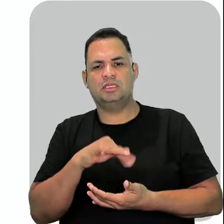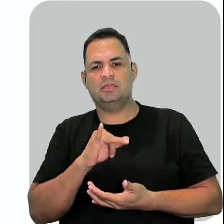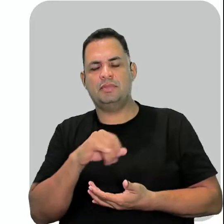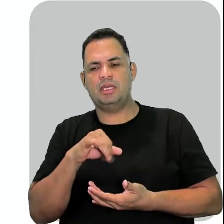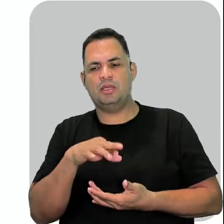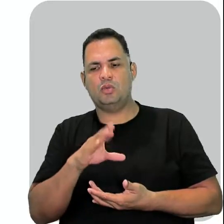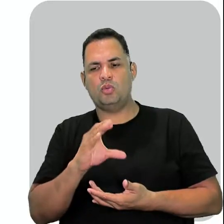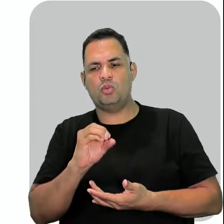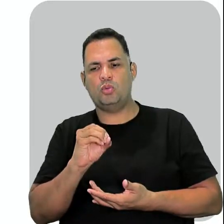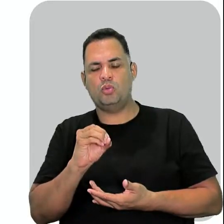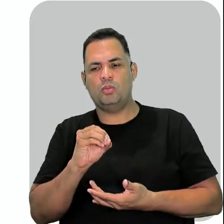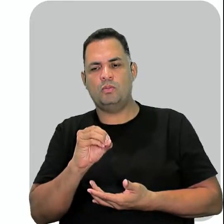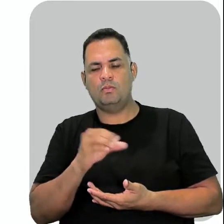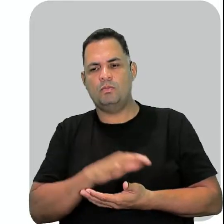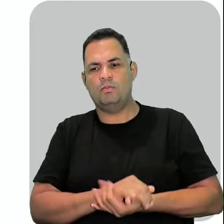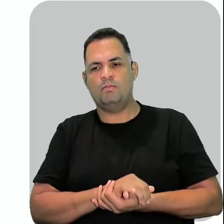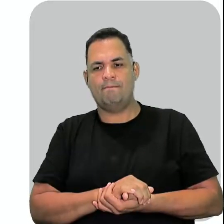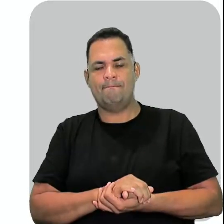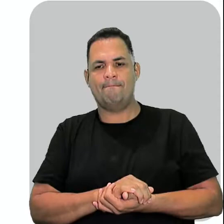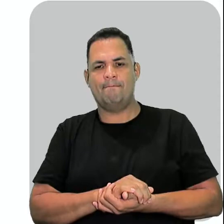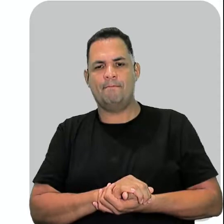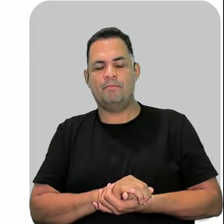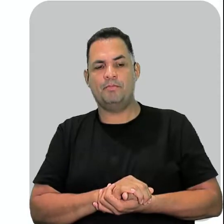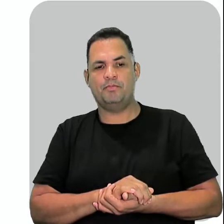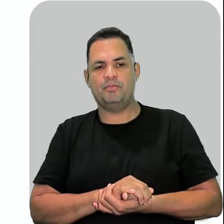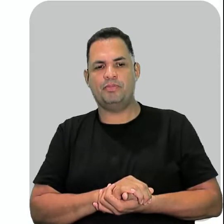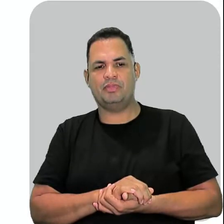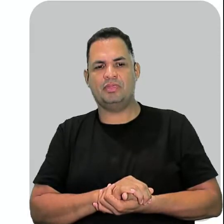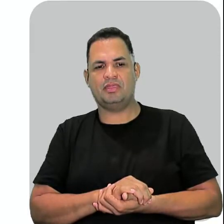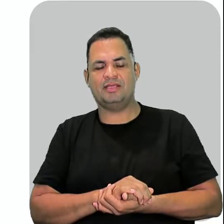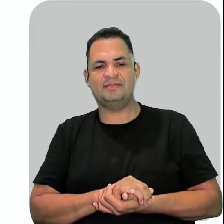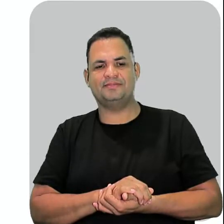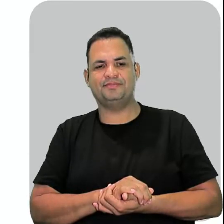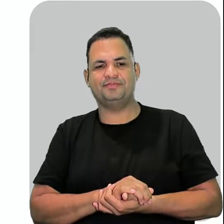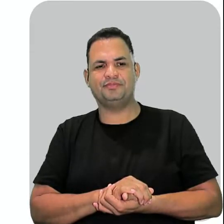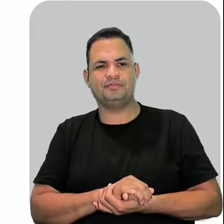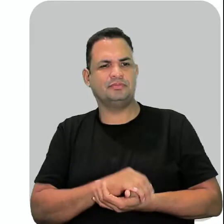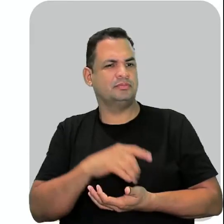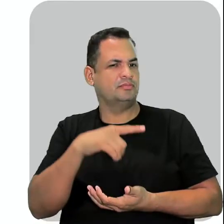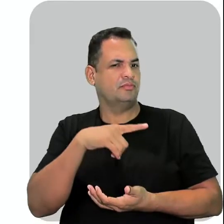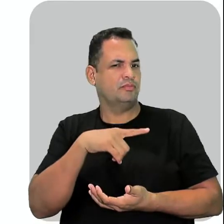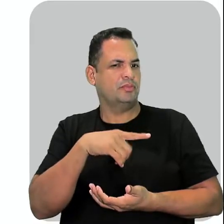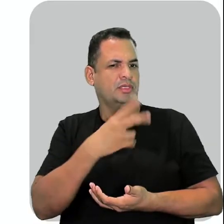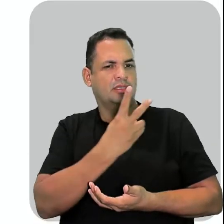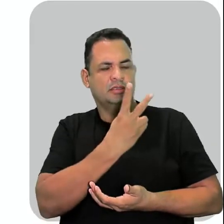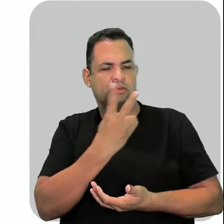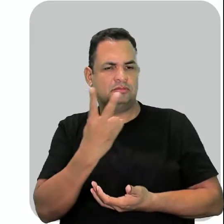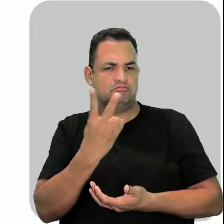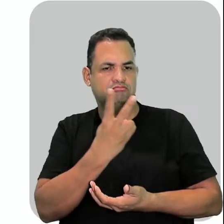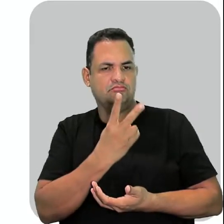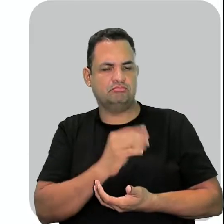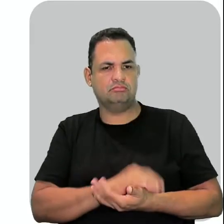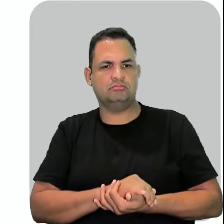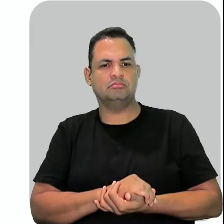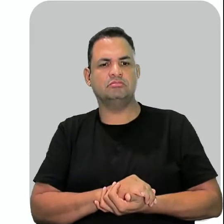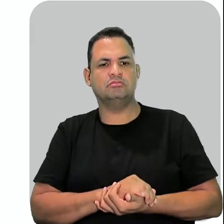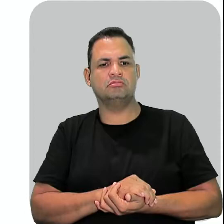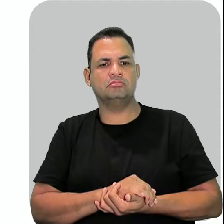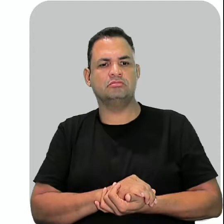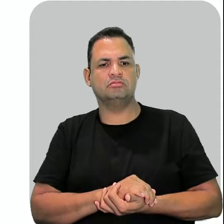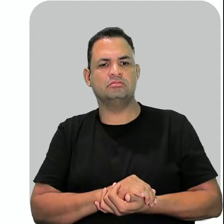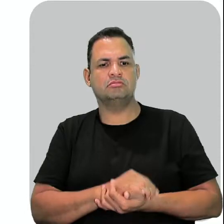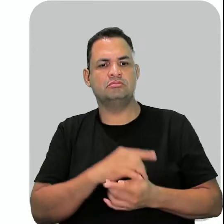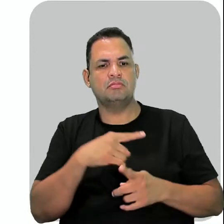trímero. Neste daqui é a mesma coisa. Ó. Aqui dentro eu tenho 2 monômeros também. E aqui dentro eu